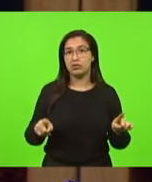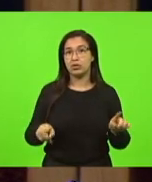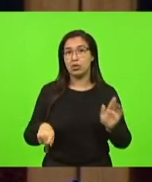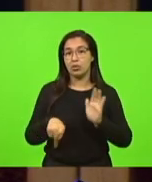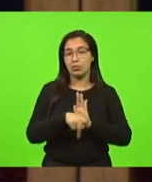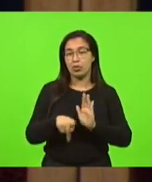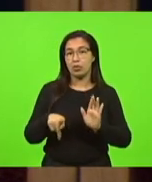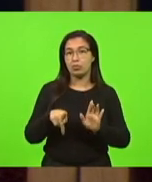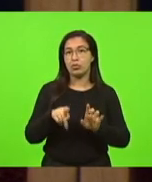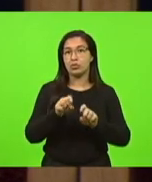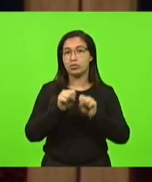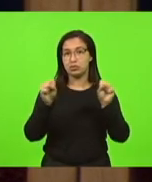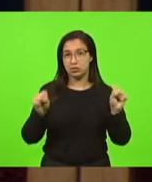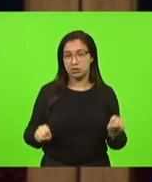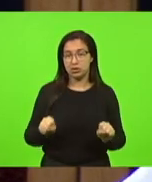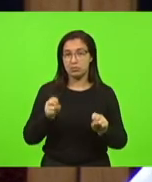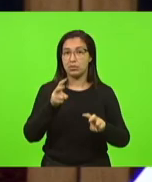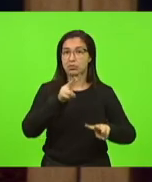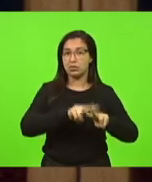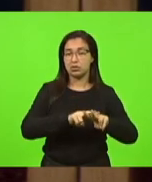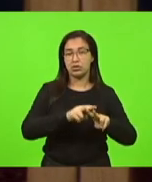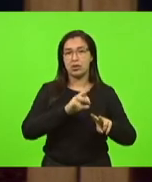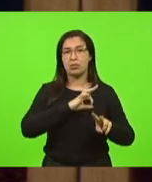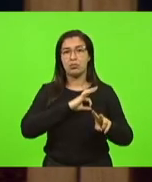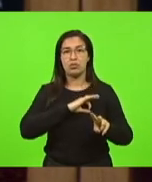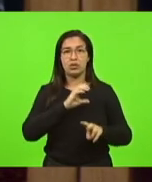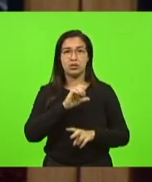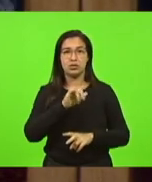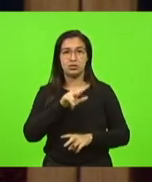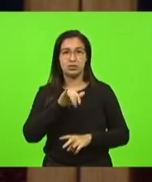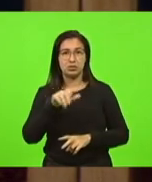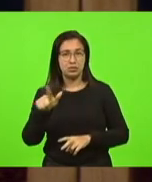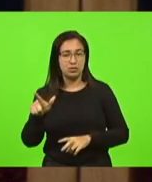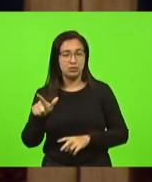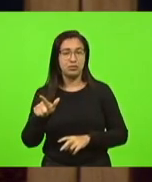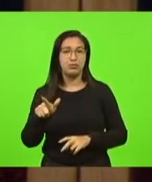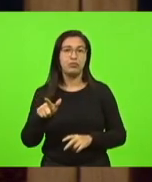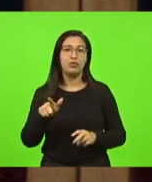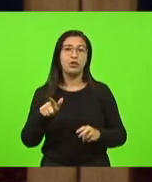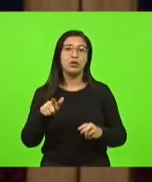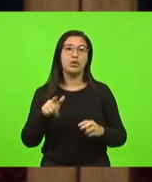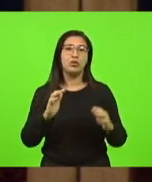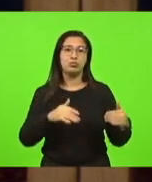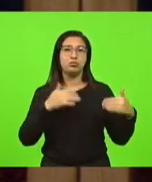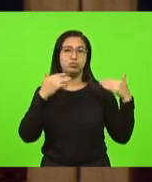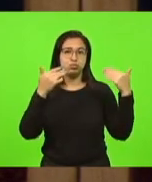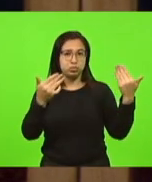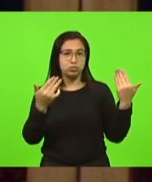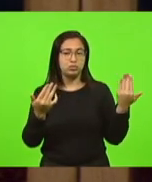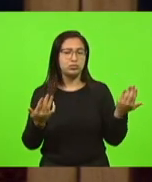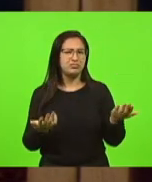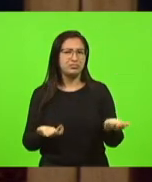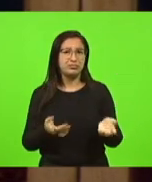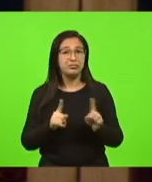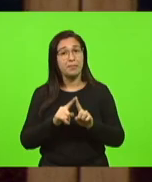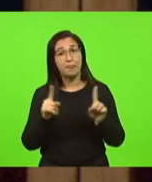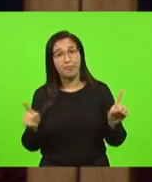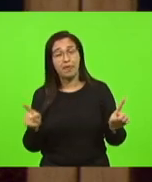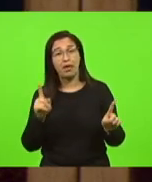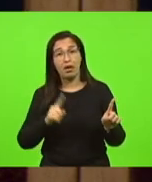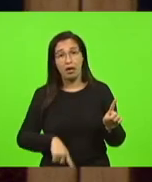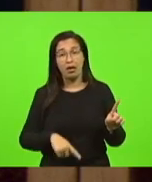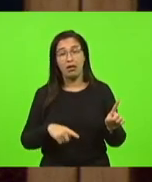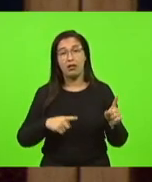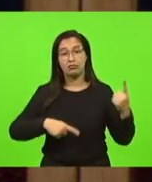prisional, seja da Polícia Civil, seja do quadro do magistério, mas é a maneira como